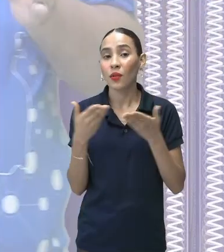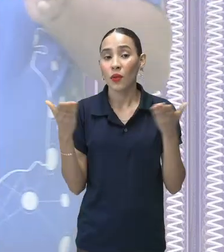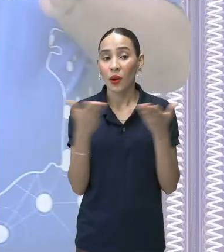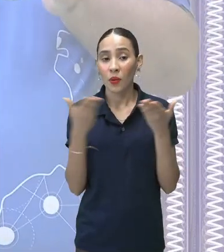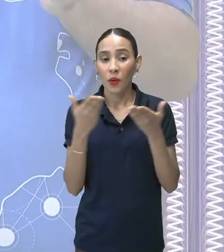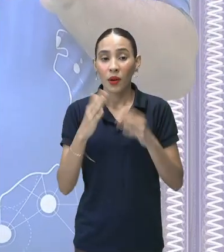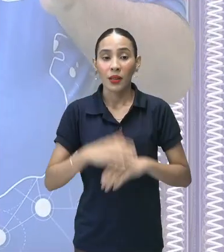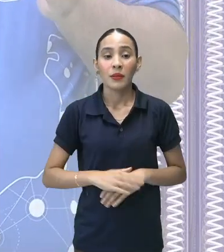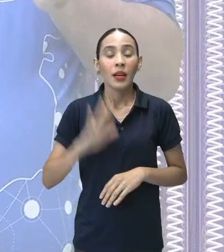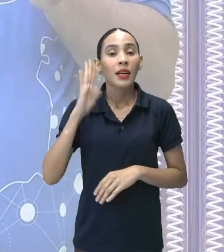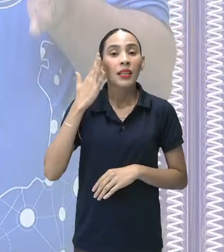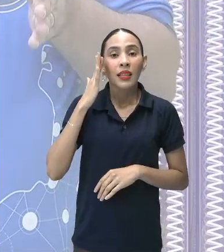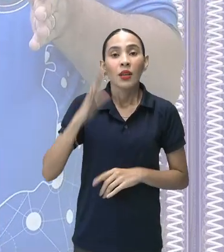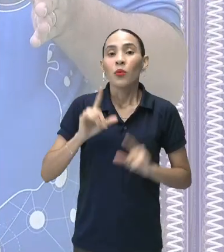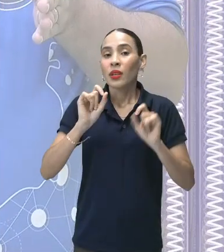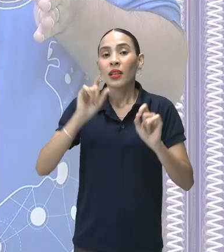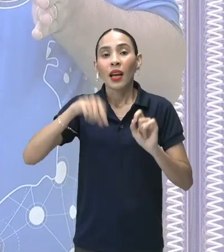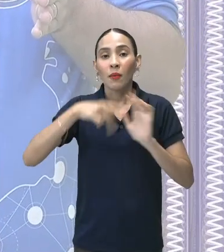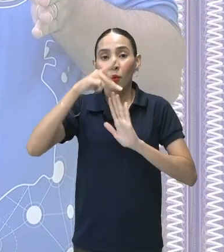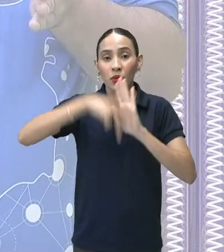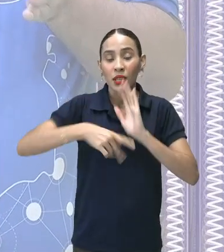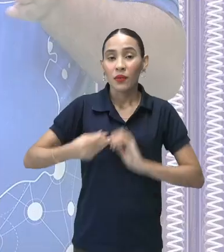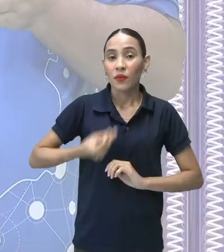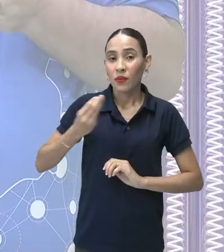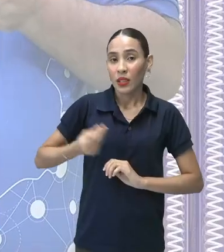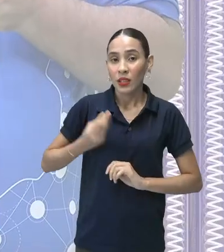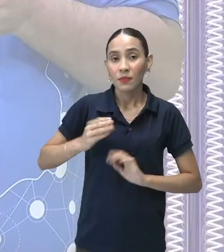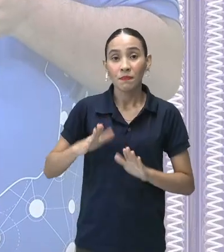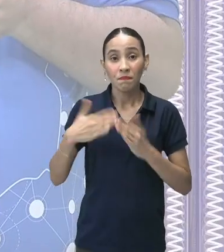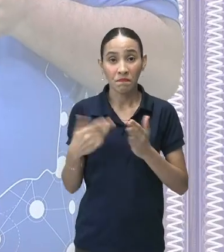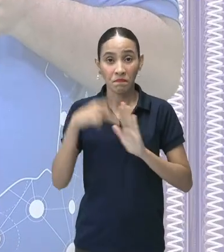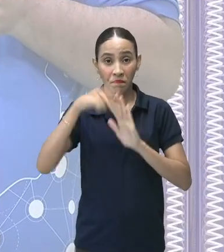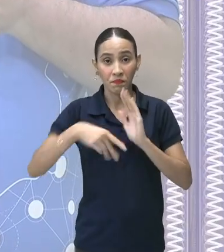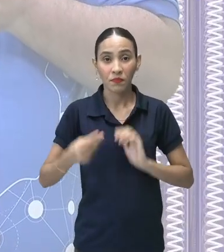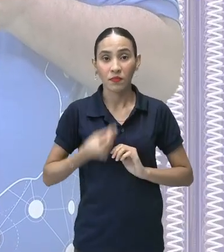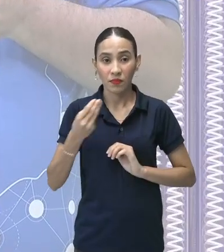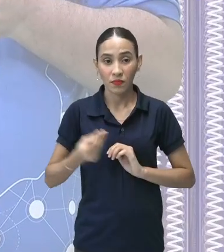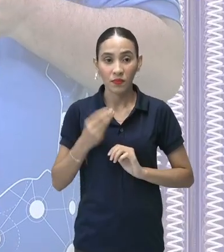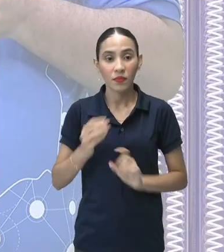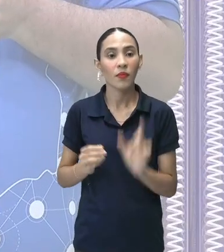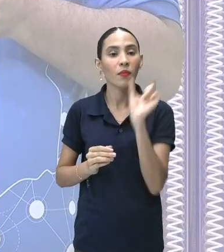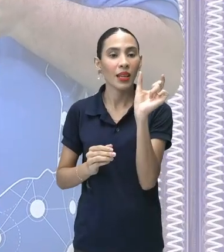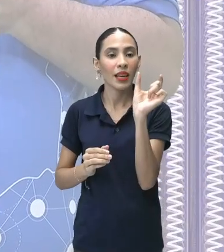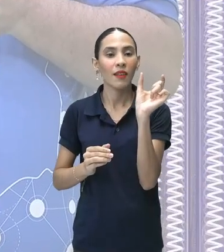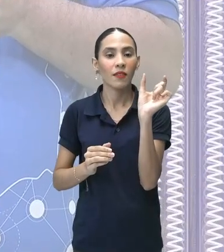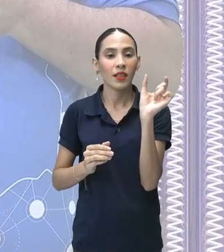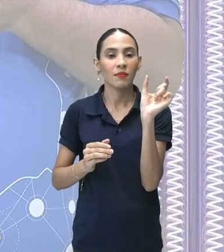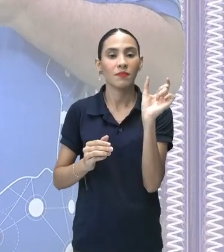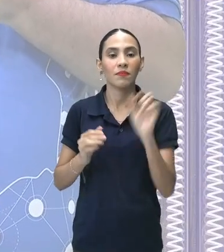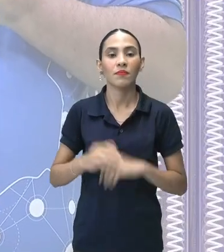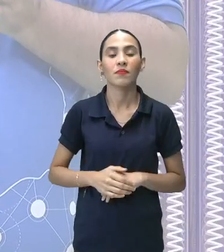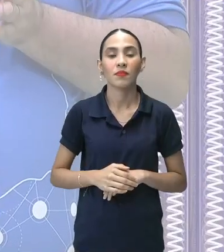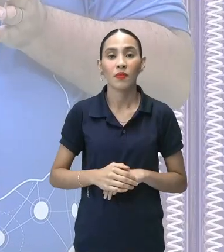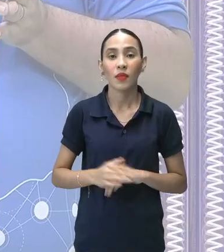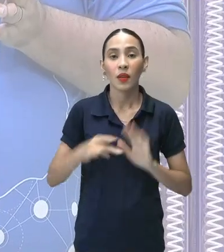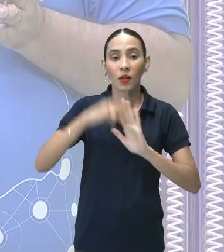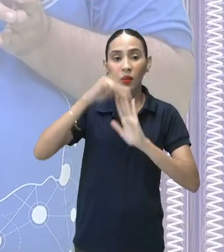primeiro momento, entender o que é o projeto de vida, né? O projeto de vida vem da etimologia do latim,